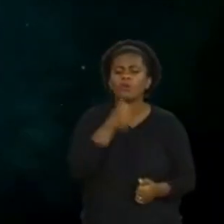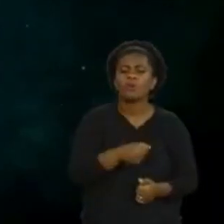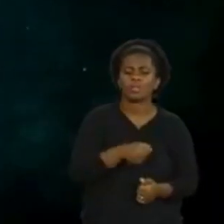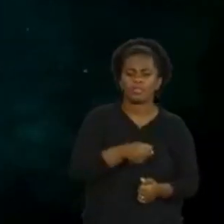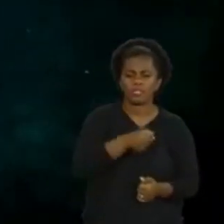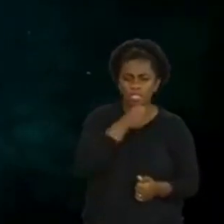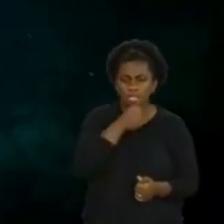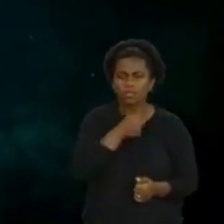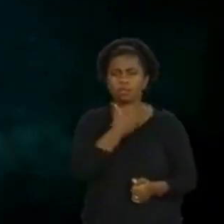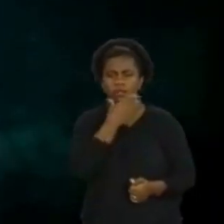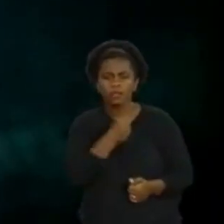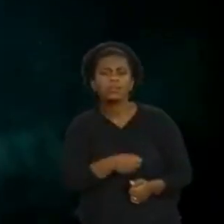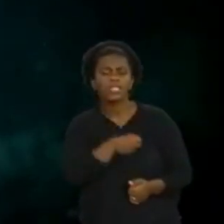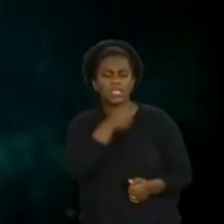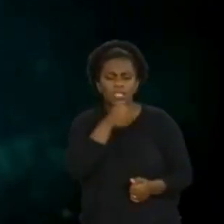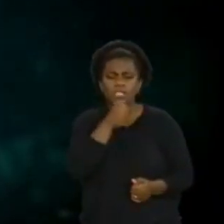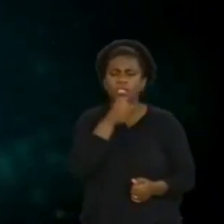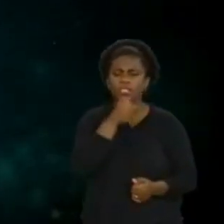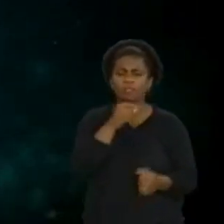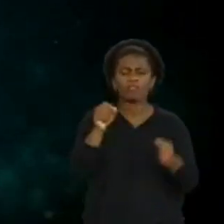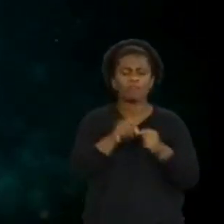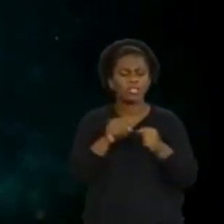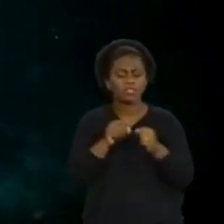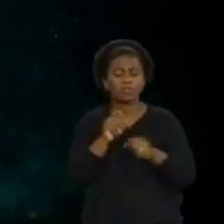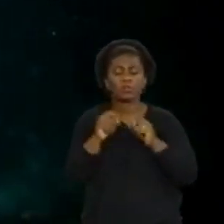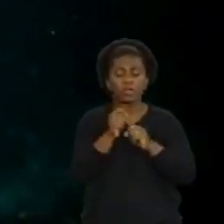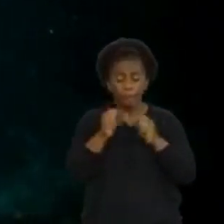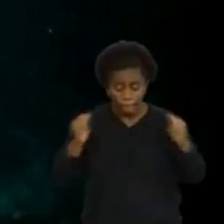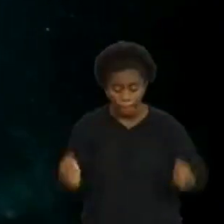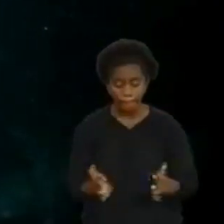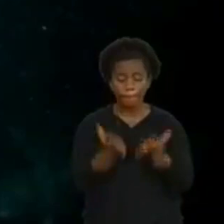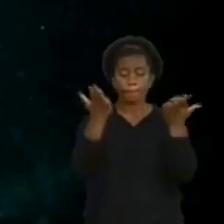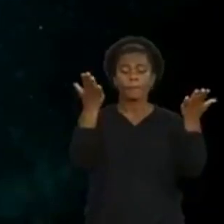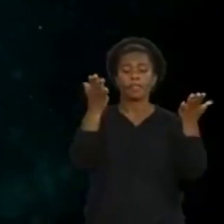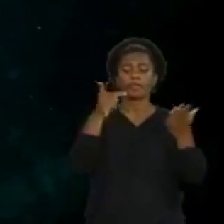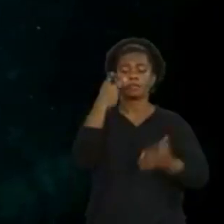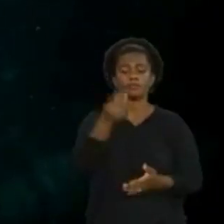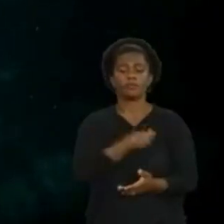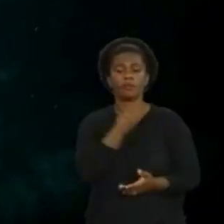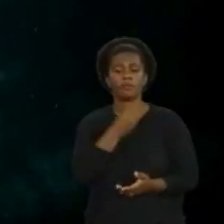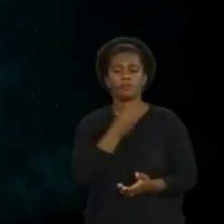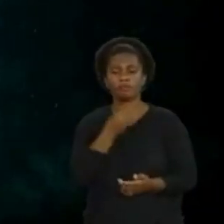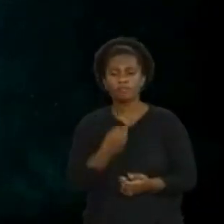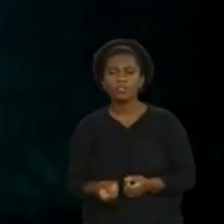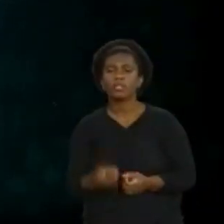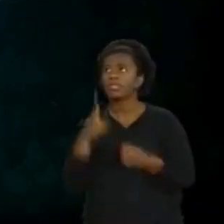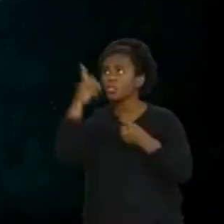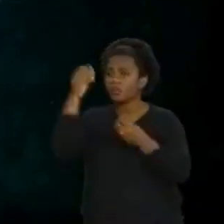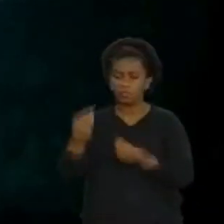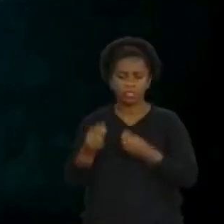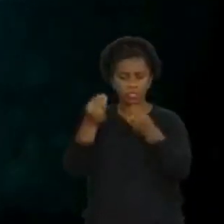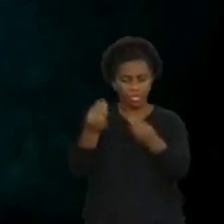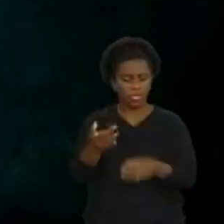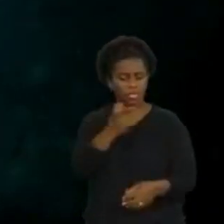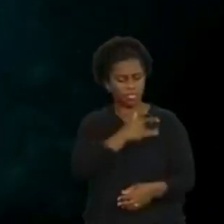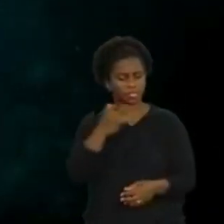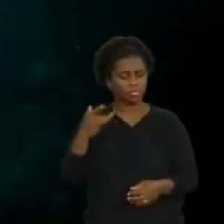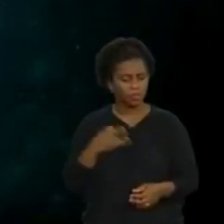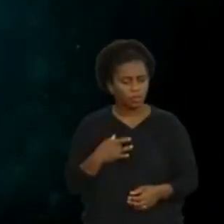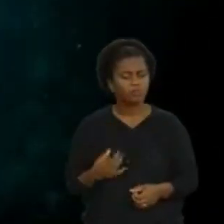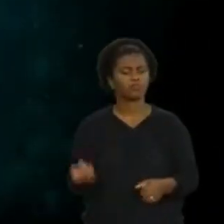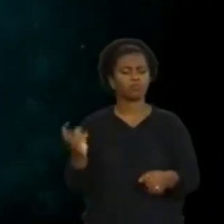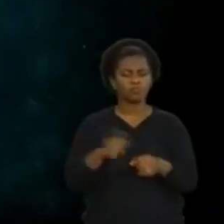honra agora, Ele te honra fazendo um milagre, Ele te honra devolvendo a saúde, restaurando a sua